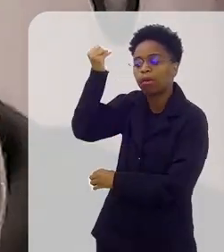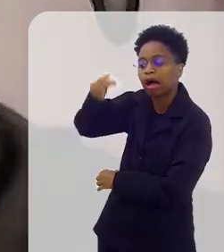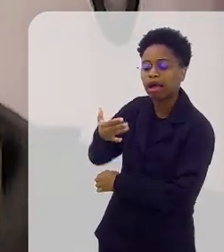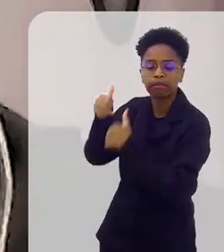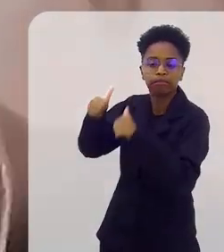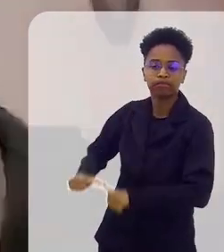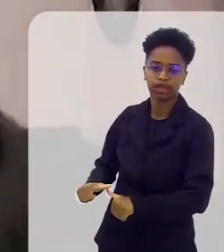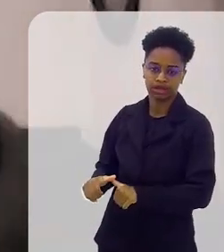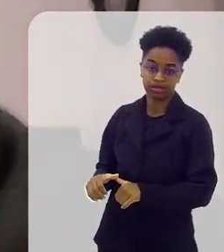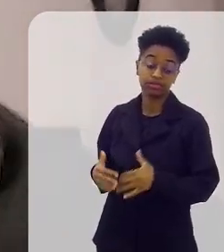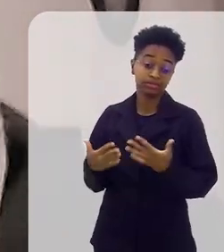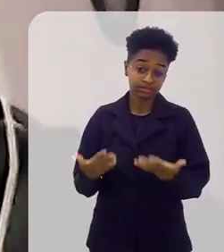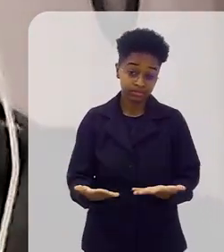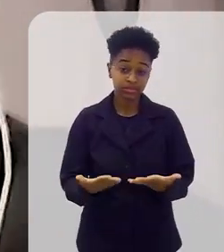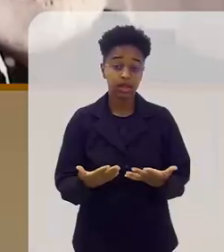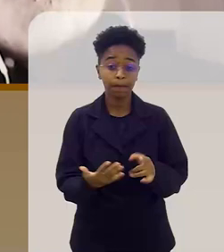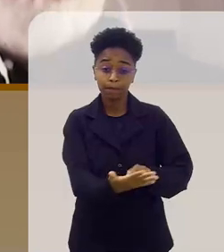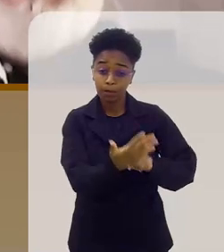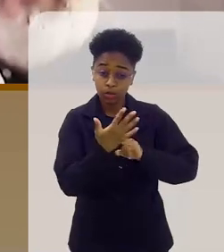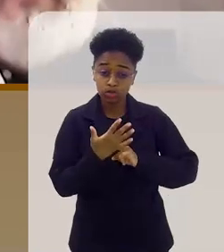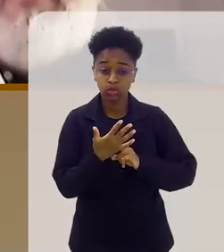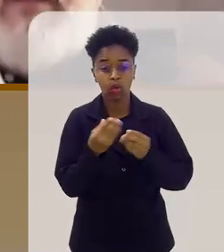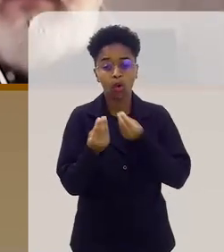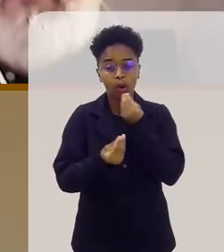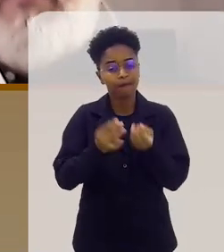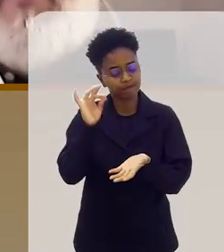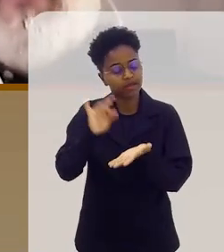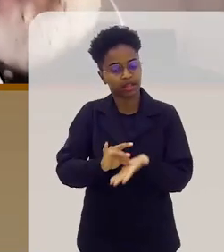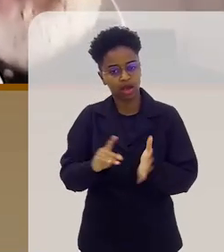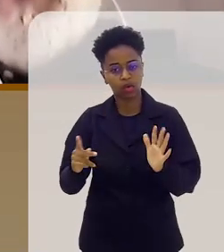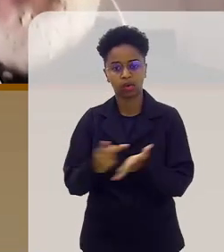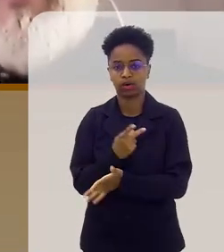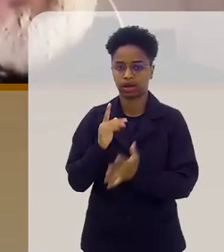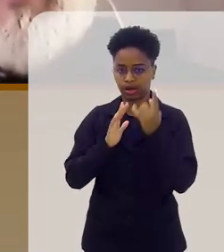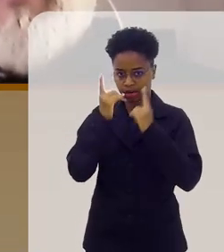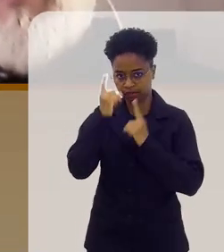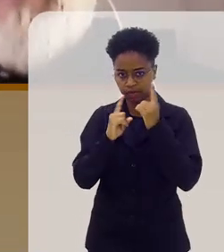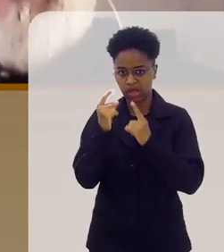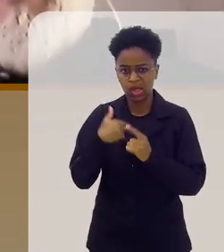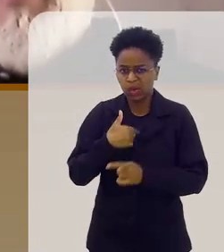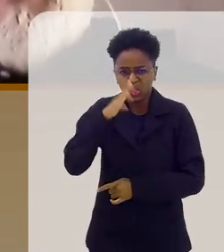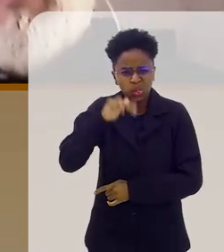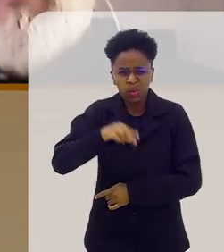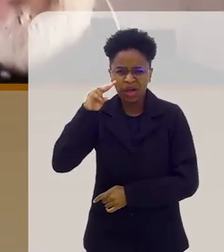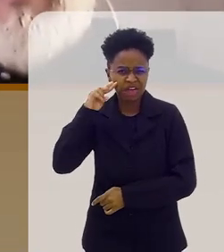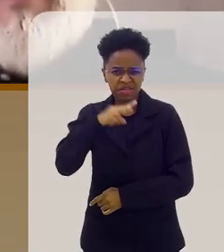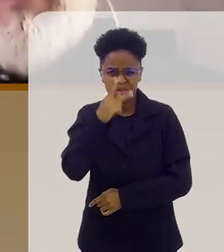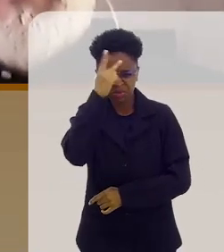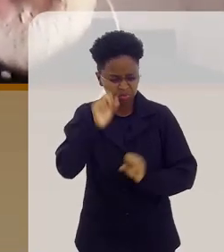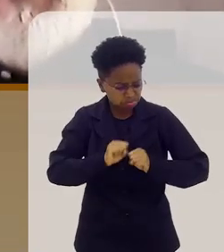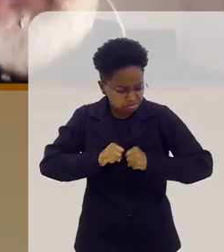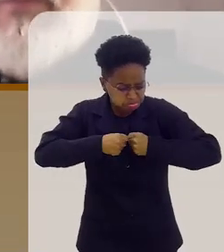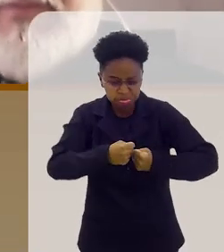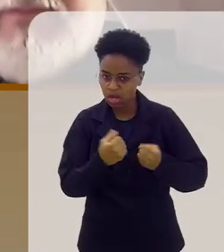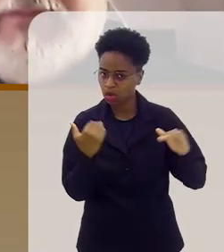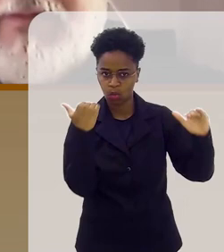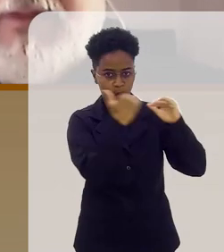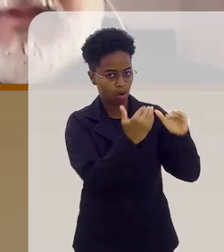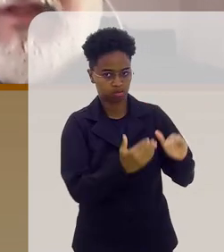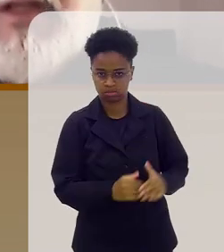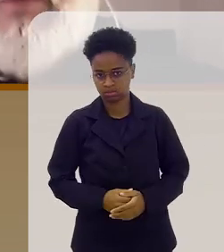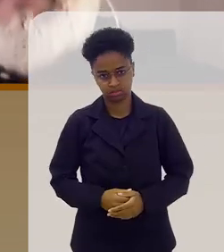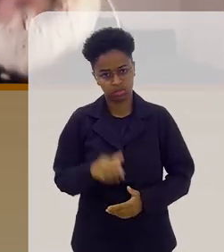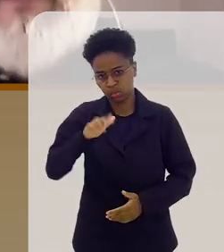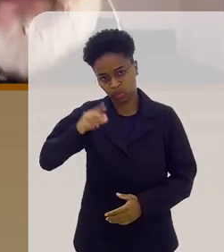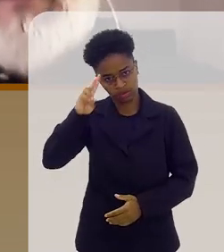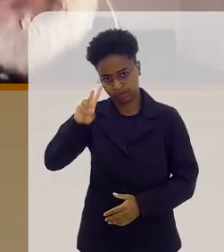para casa hoje. E o João, ele me deu essa dimensão do carnaval. Eu nunca vi um profissional que se entregasse tanto